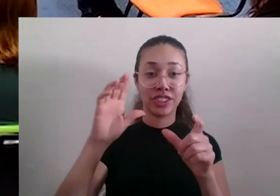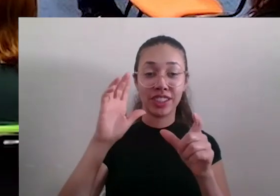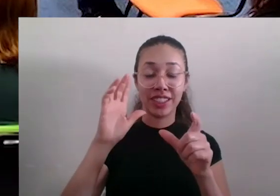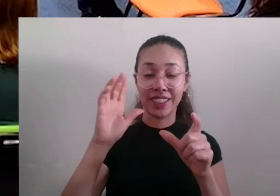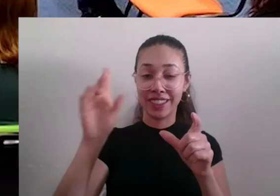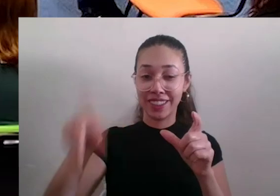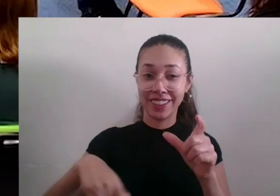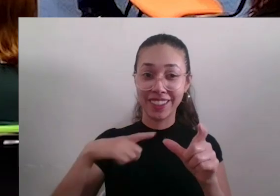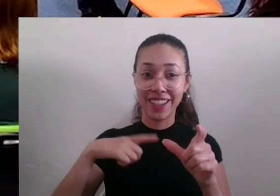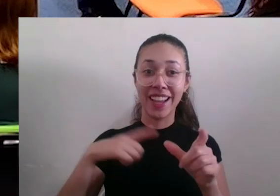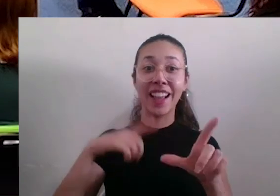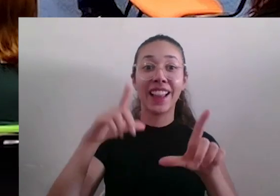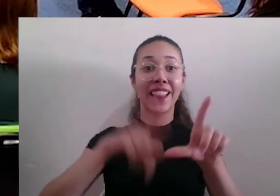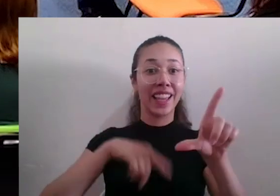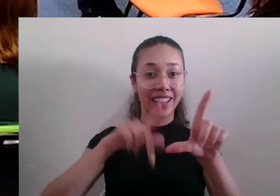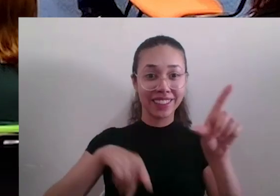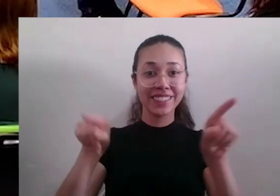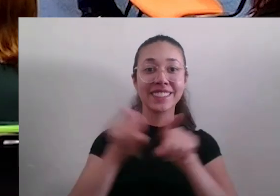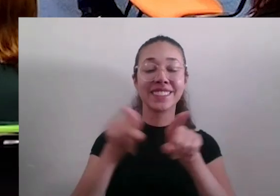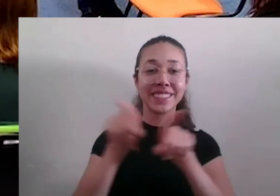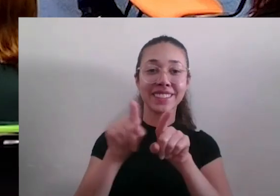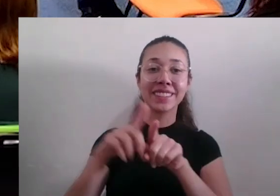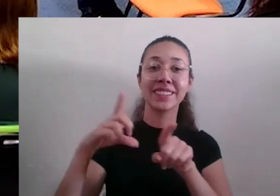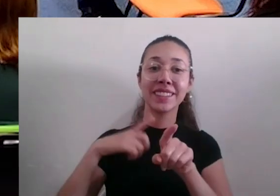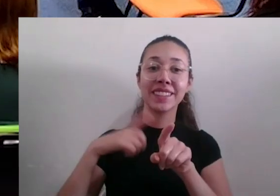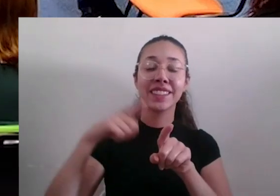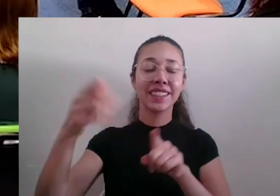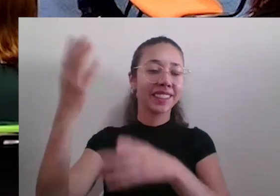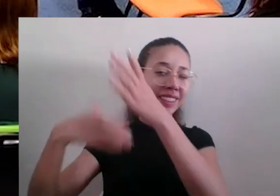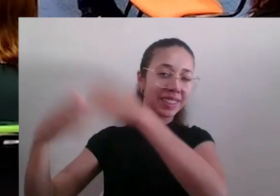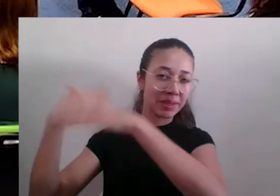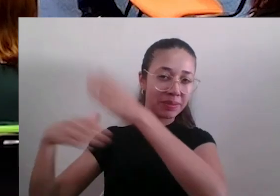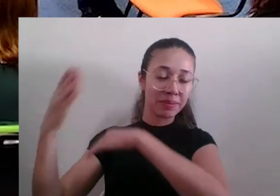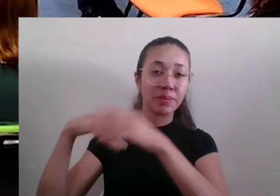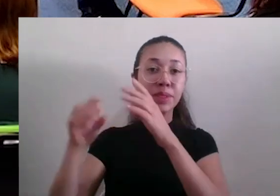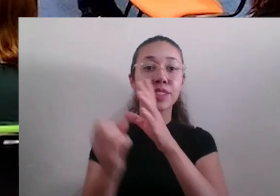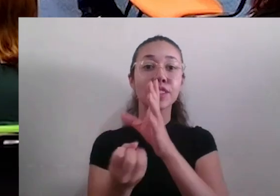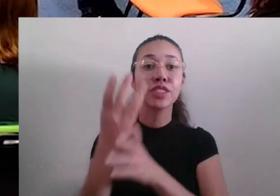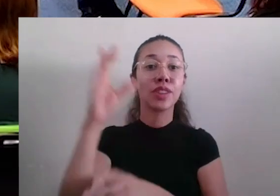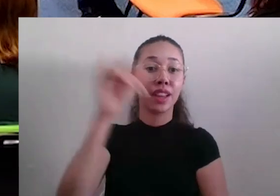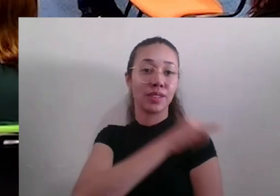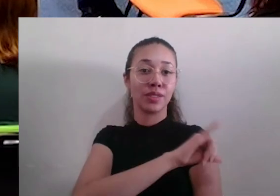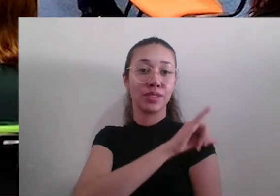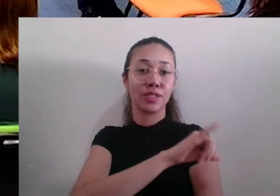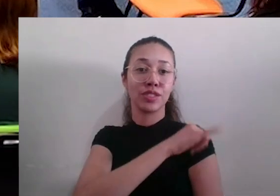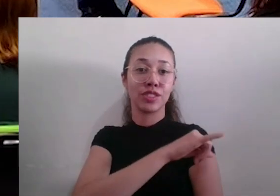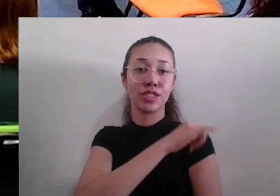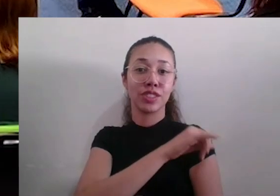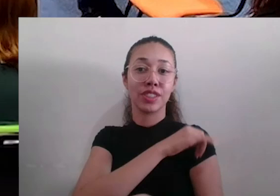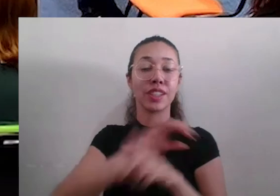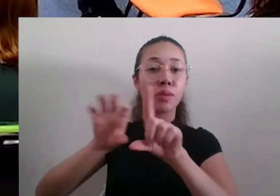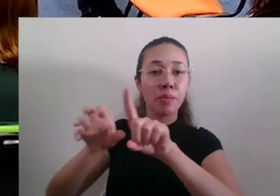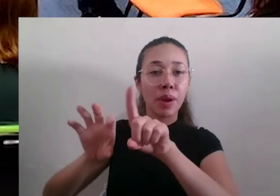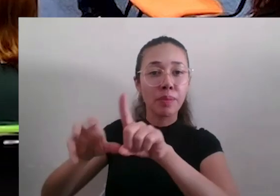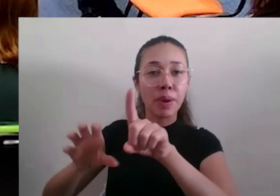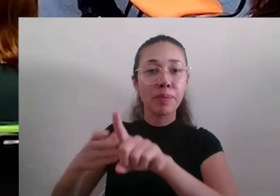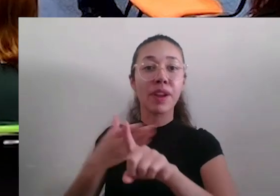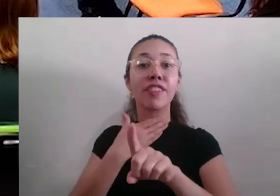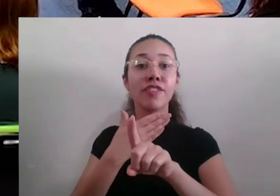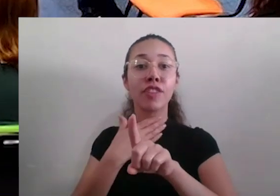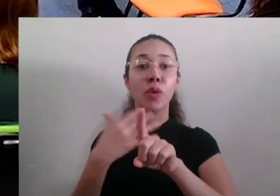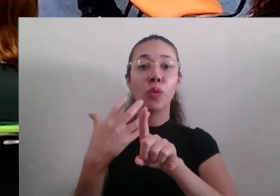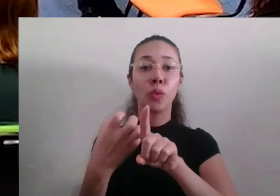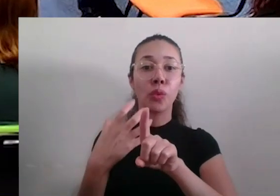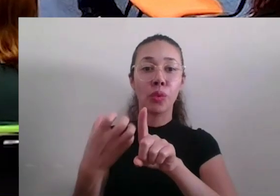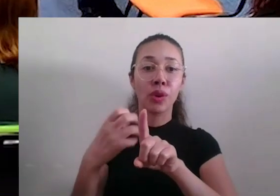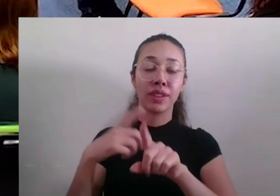podcasts rádio novelo no Rio de Janeiro hoje a maior produtora de podcasts com DNA jornalístico do país responsável por